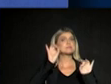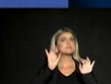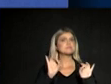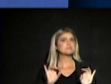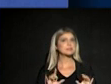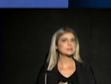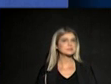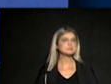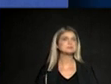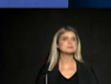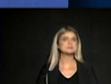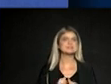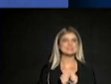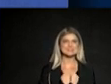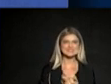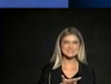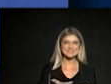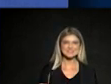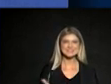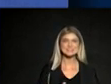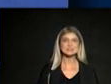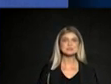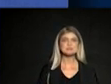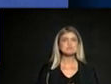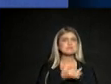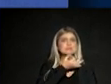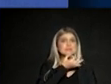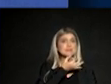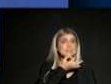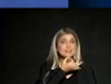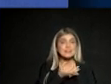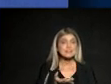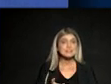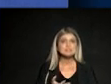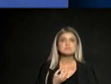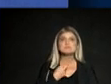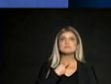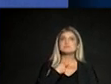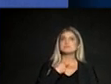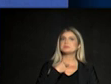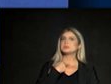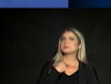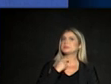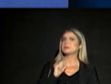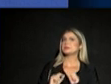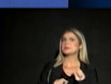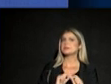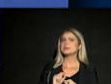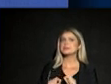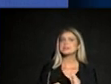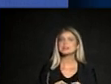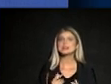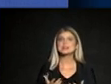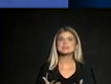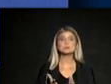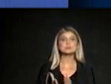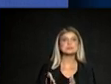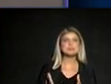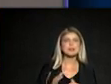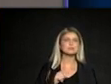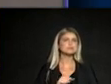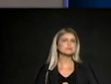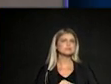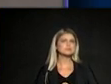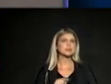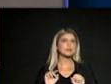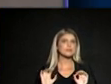vocês. Eu acho que não podia ser mais pertinente o timing desse nosso